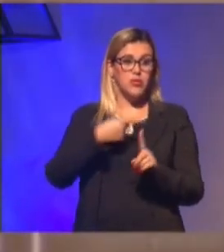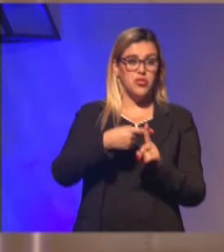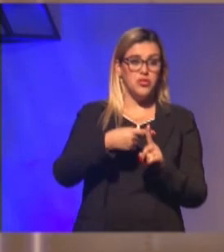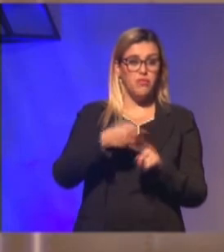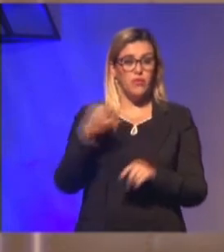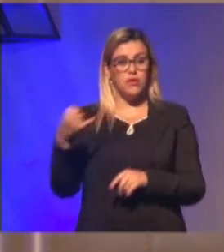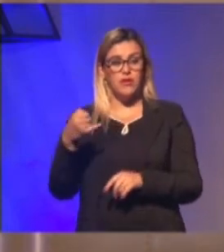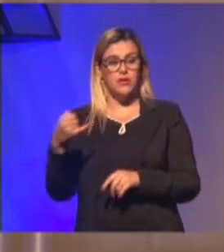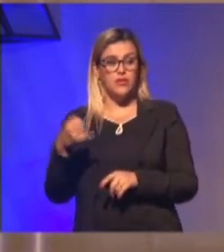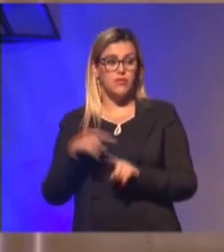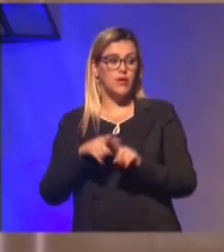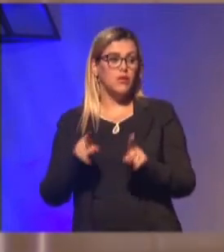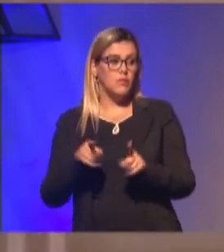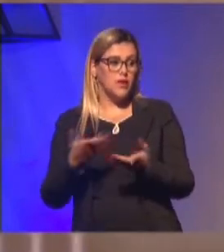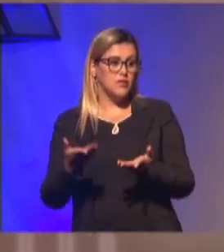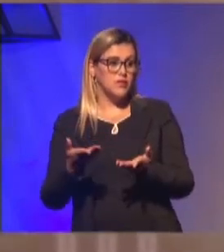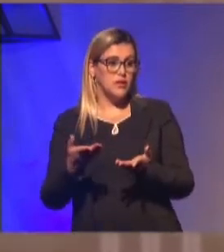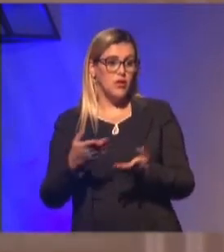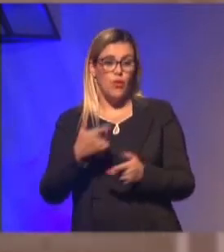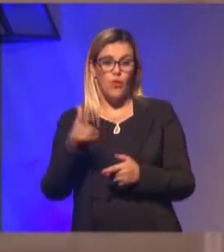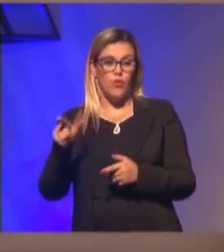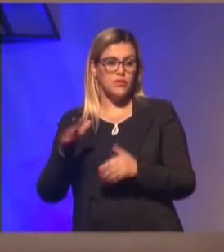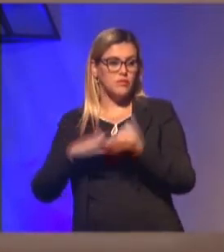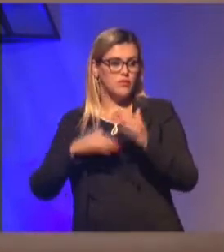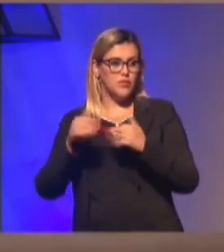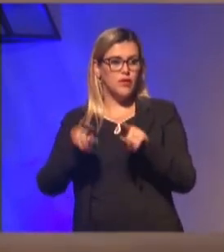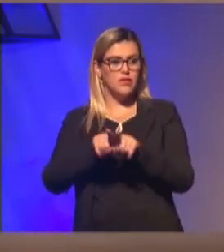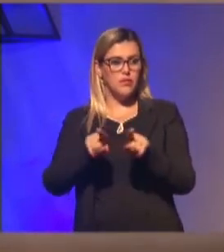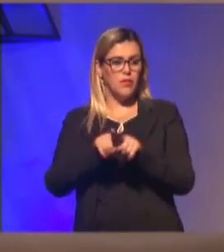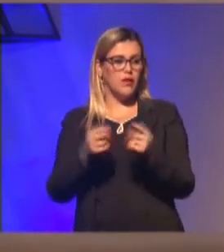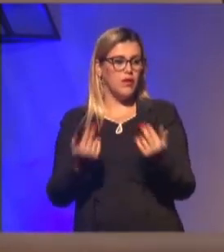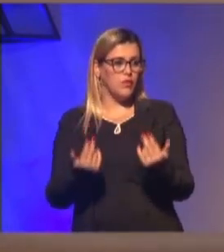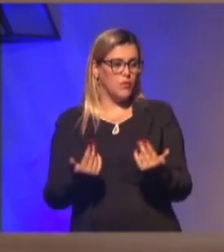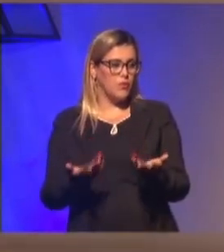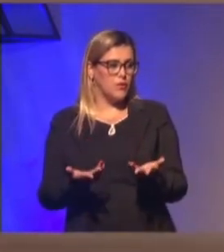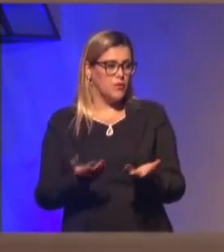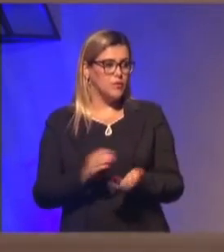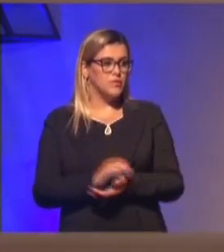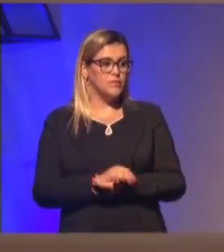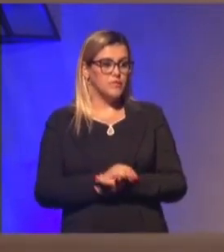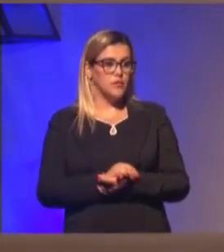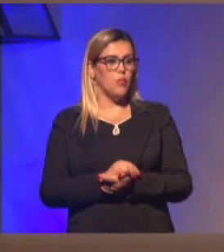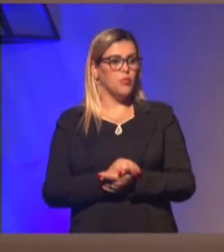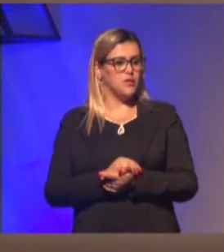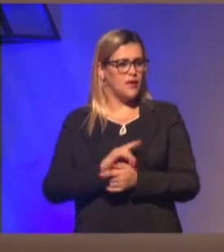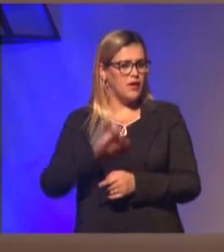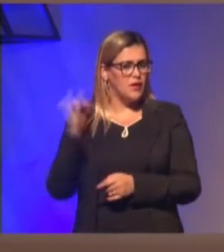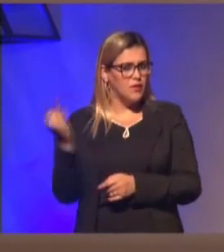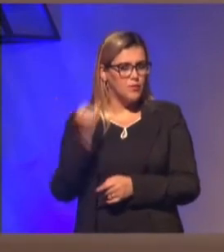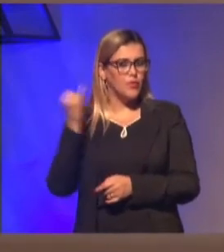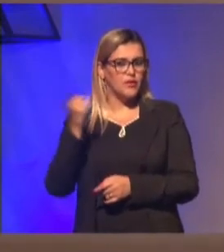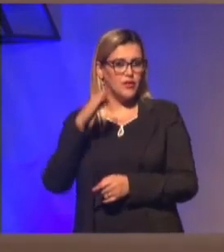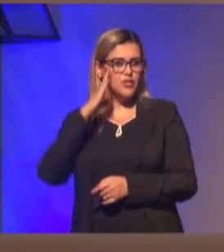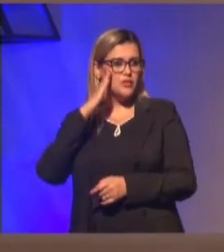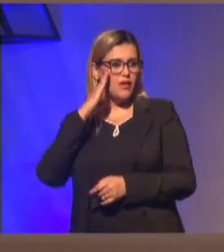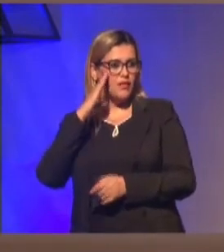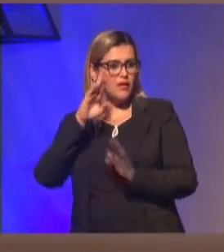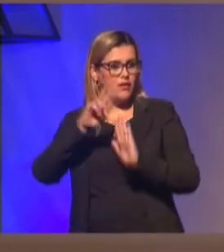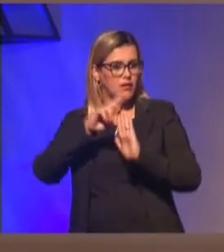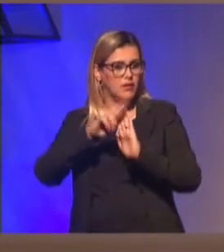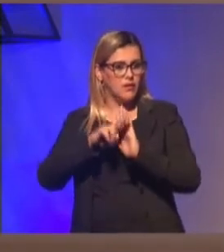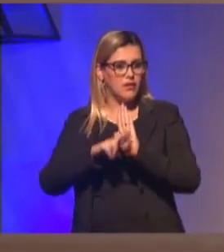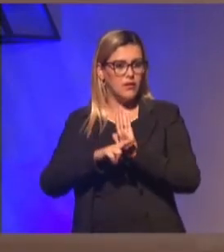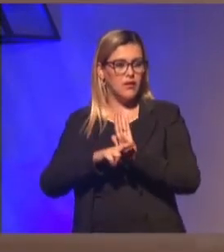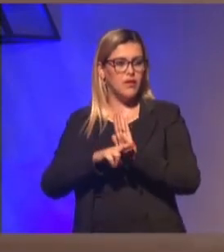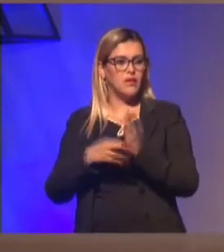positivo, mas isso como em qualquer outra intervenção, né? Por isso que é cada vez mais importante entender parâmetros,